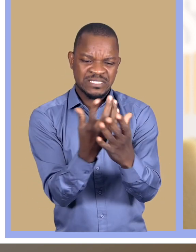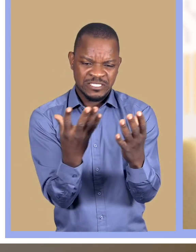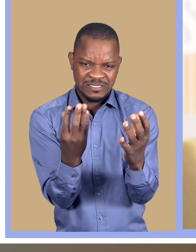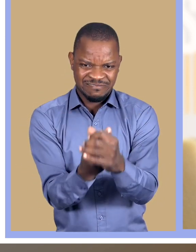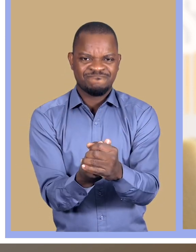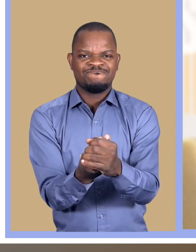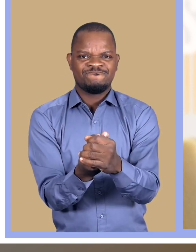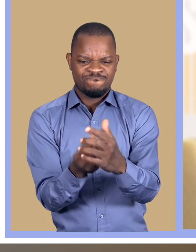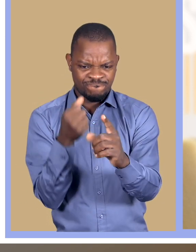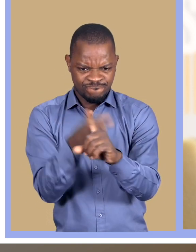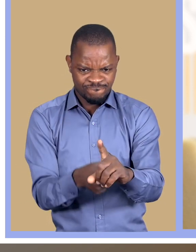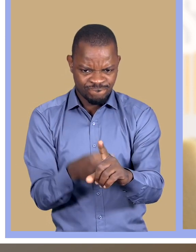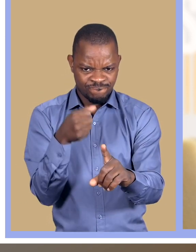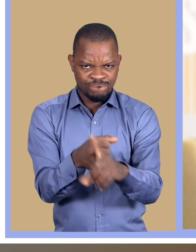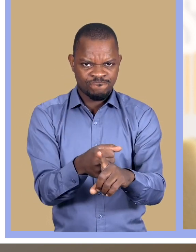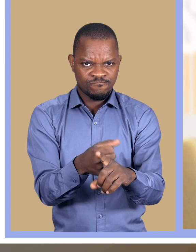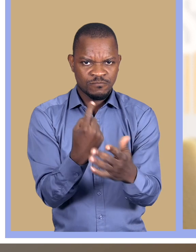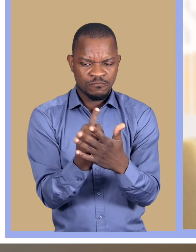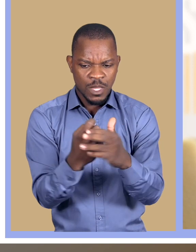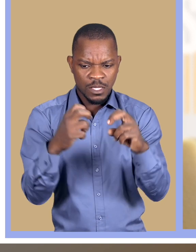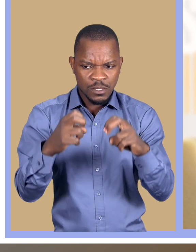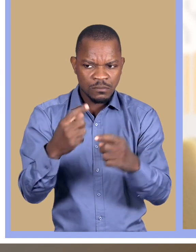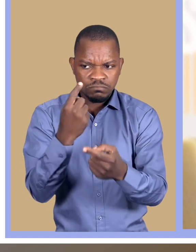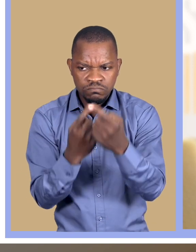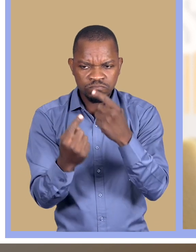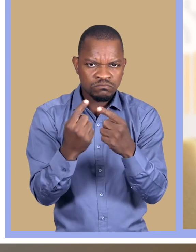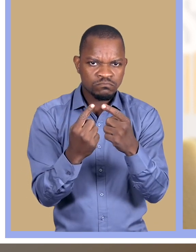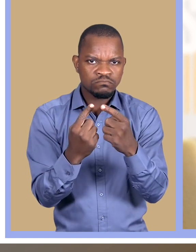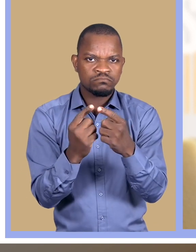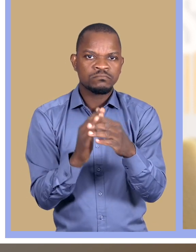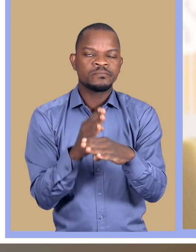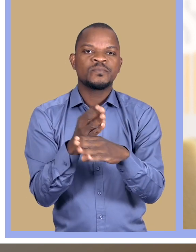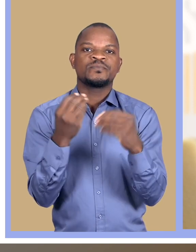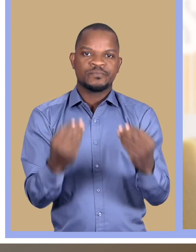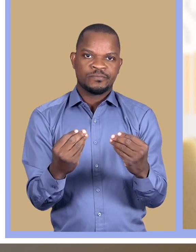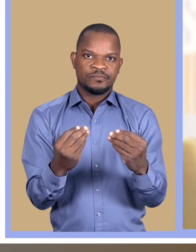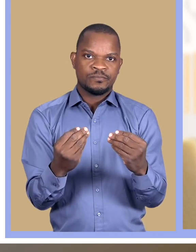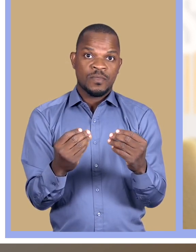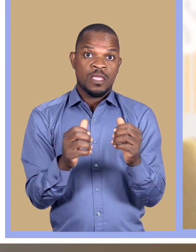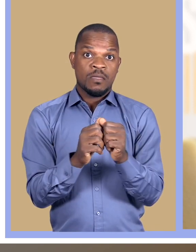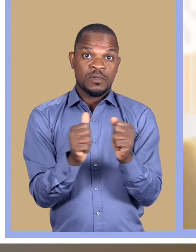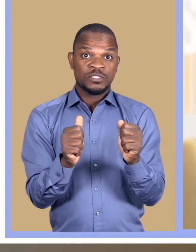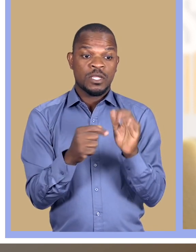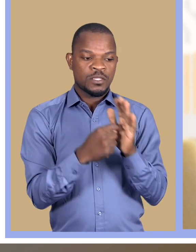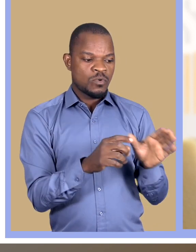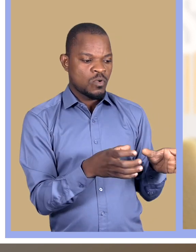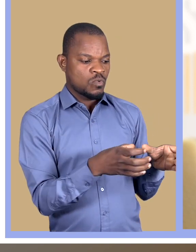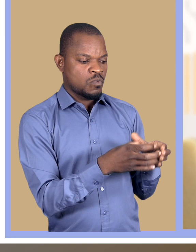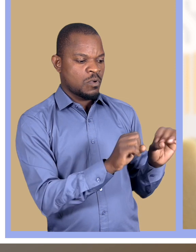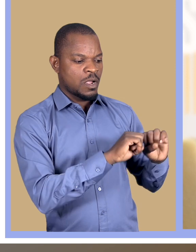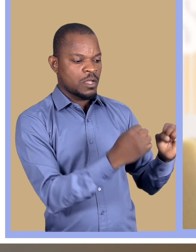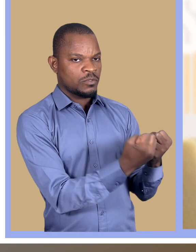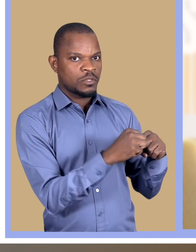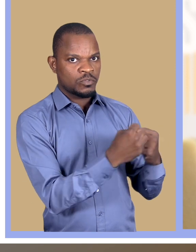dizer onde é que é a prioridade e como começar a trabalhar. Enquanto for estas ONGs estão lá e nós